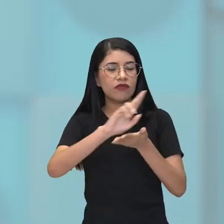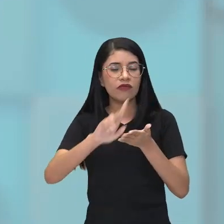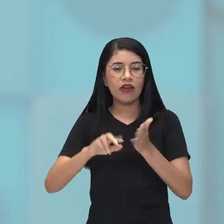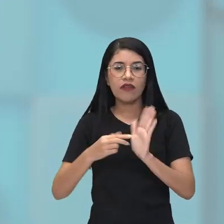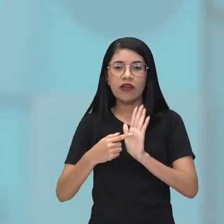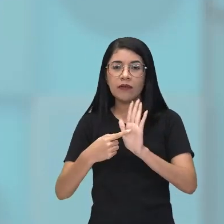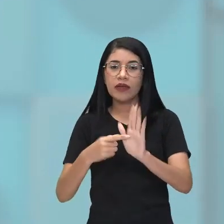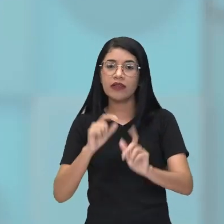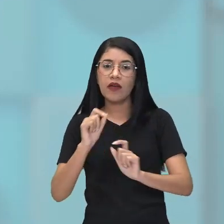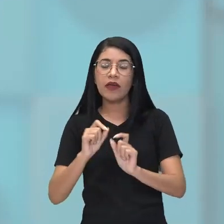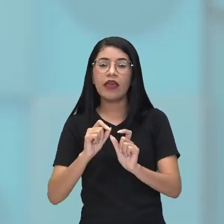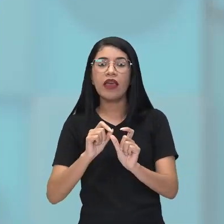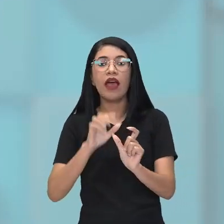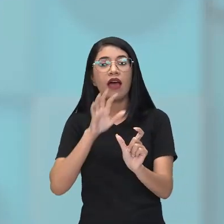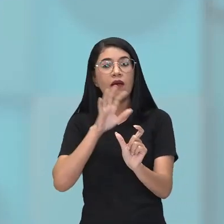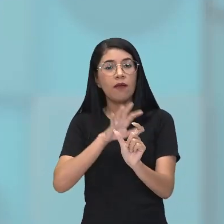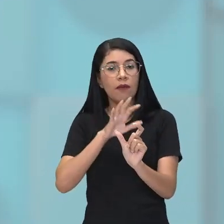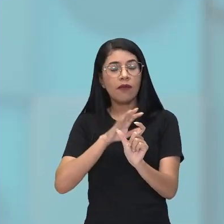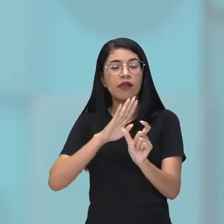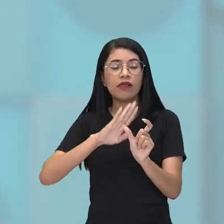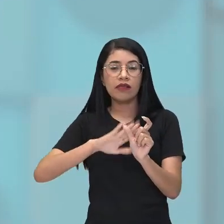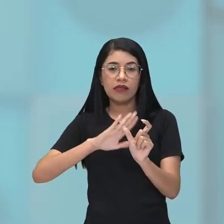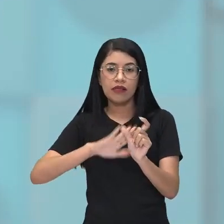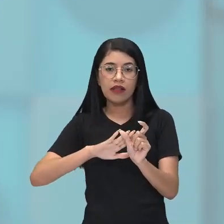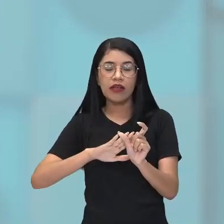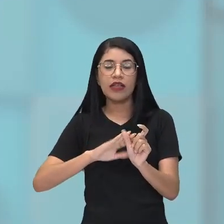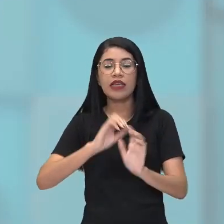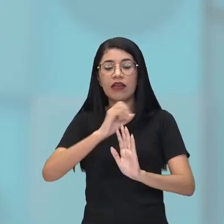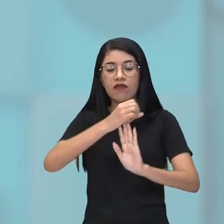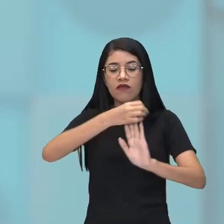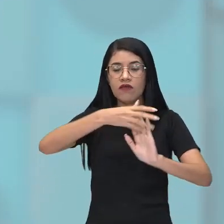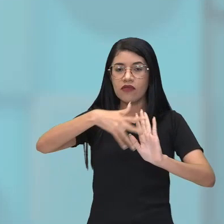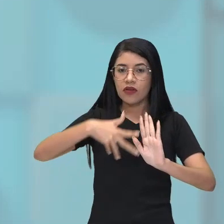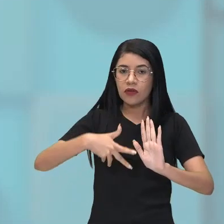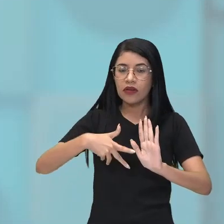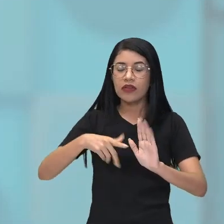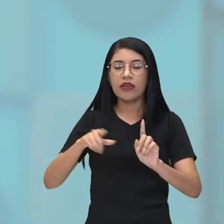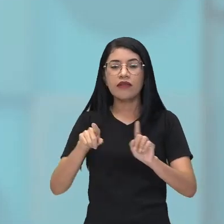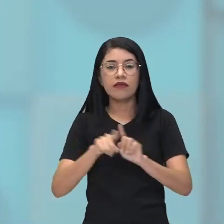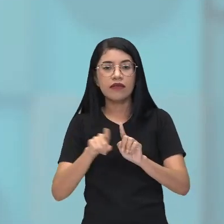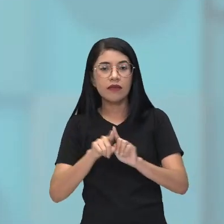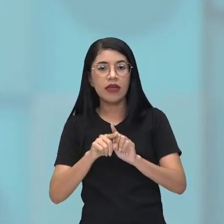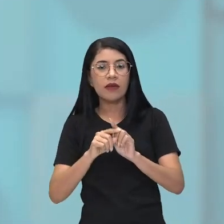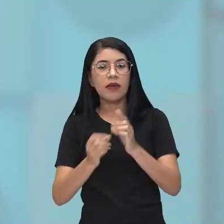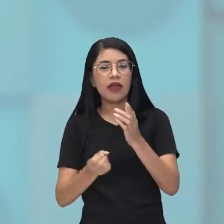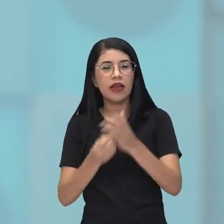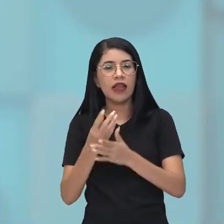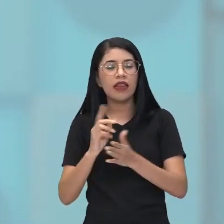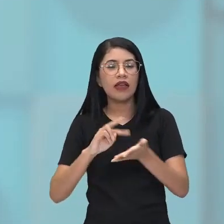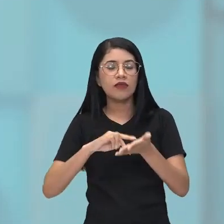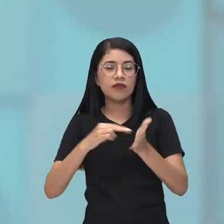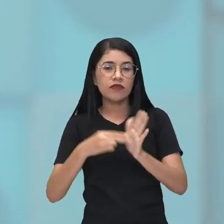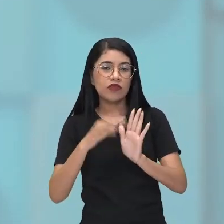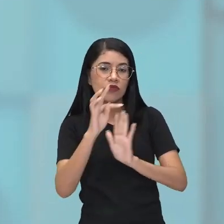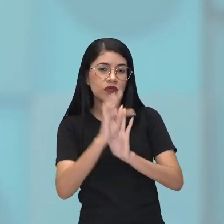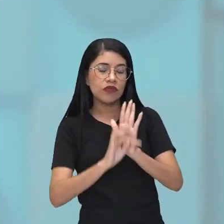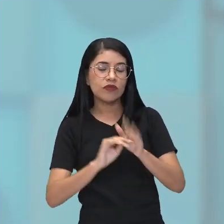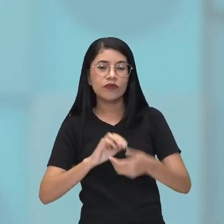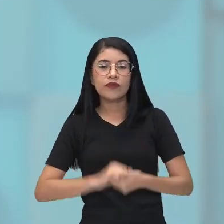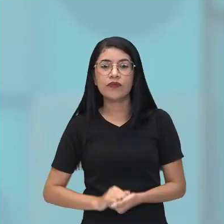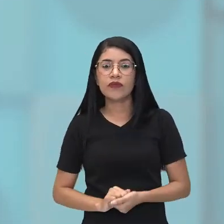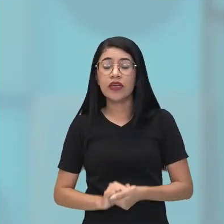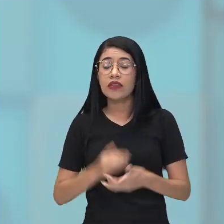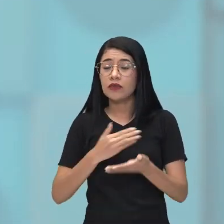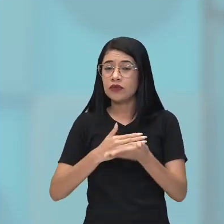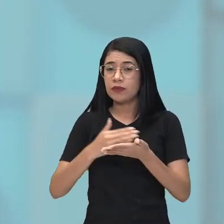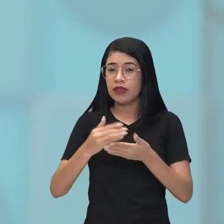a conotação, as figuras de linguagem para construir os seus sentidos. E como eu disse no início